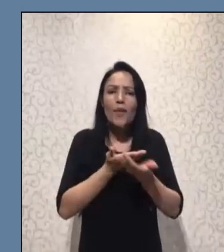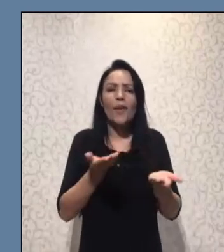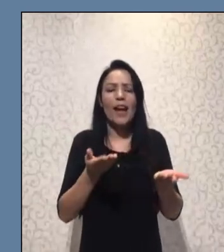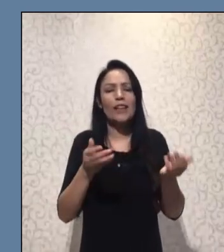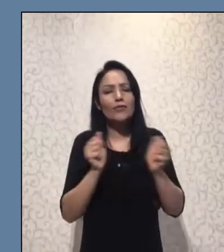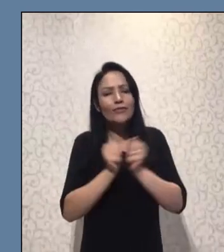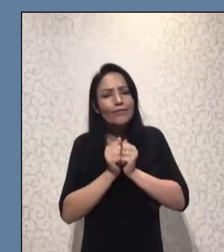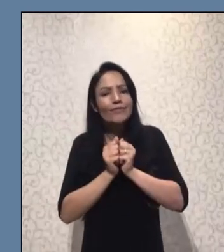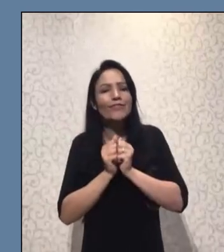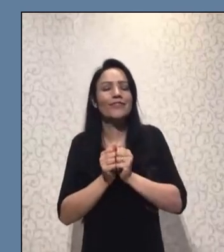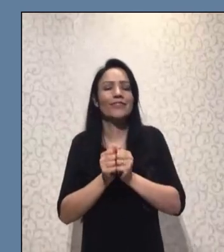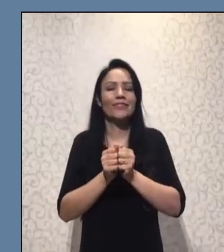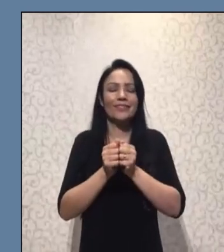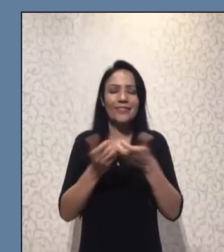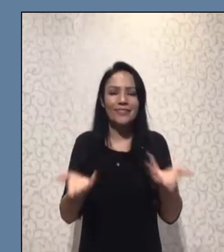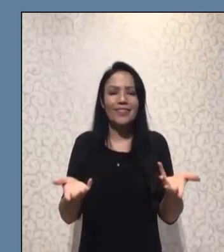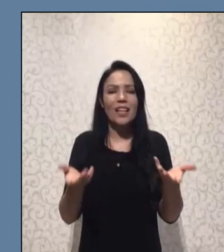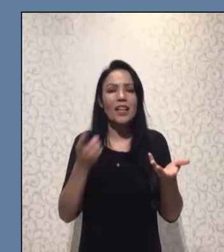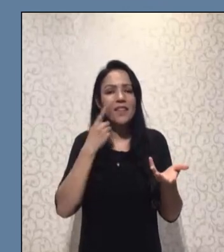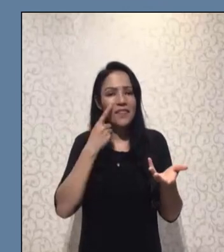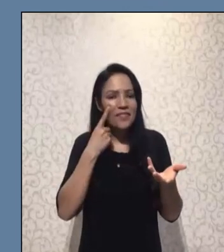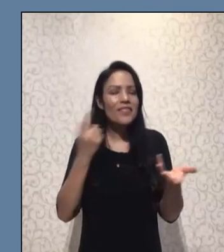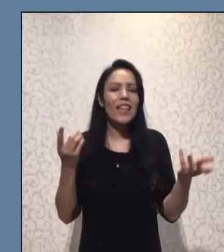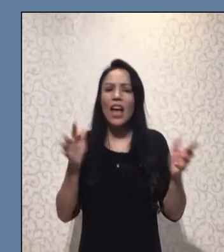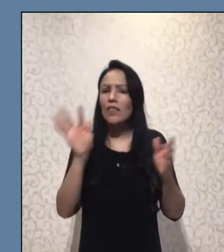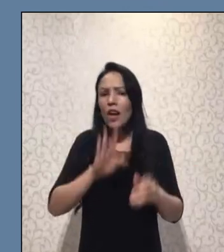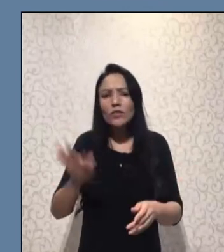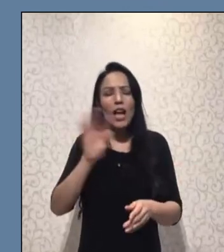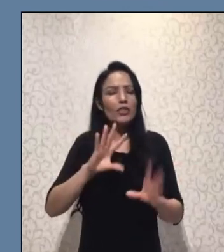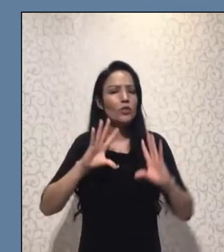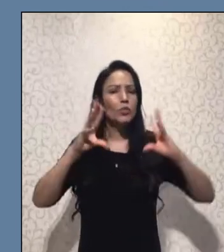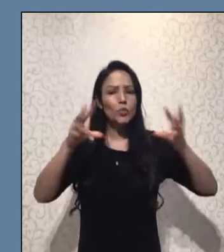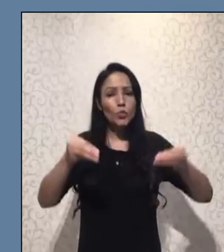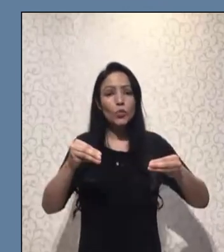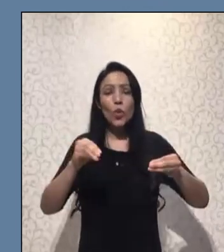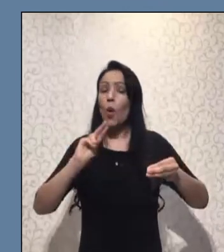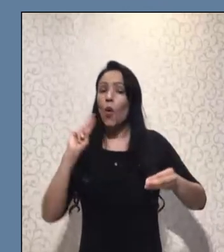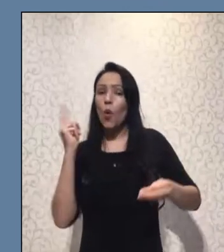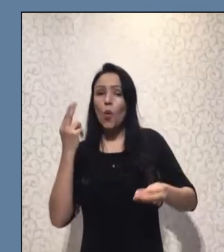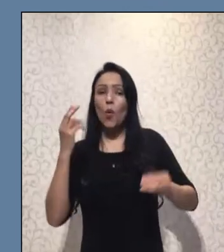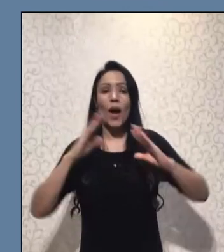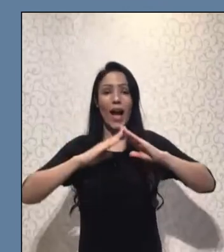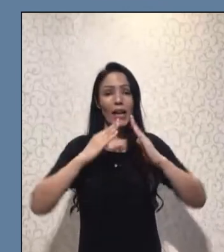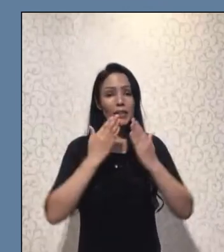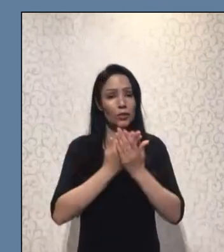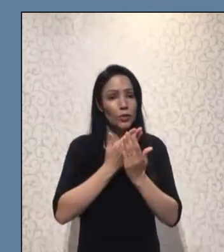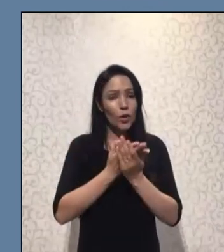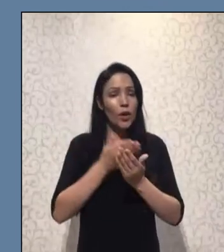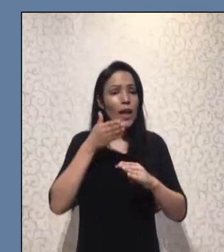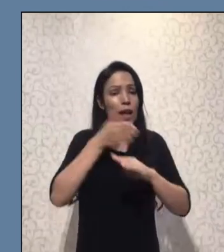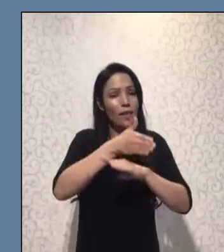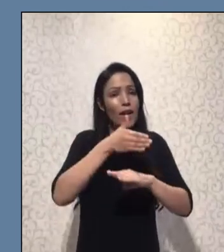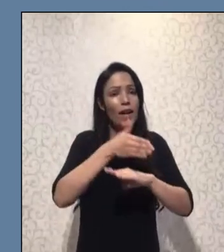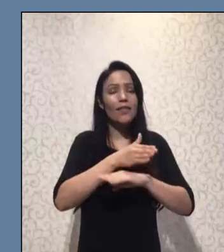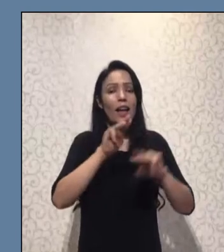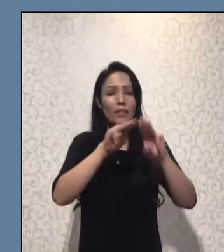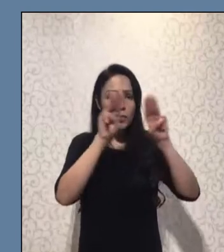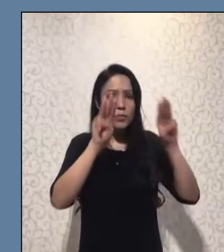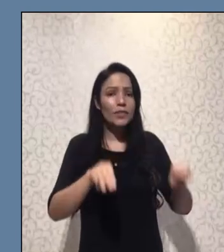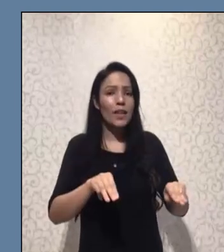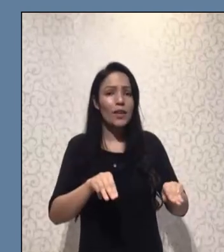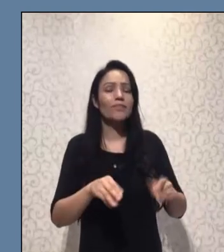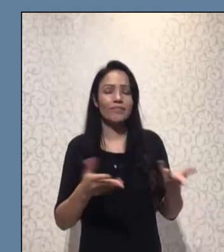formal, sejam as academias, sejam as escolas que frequentam com muita ênfase, ou frequentavam os museus,